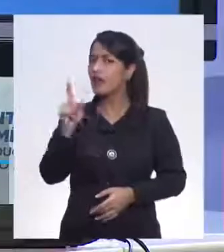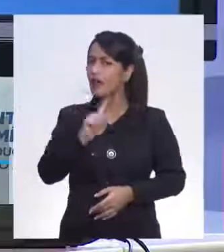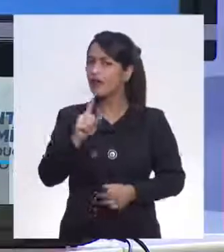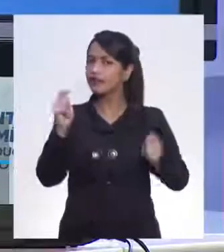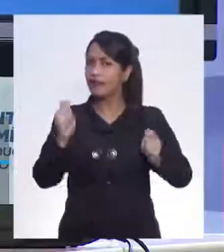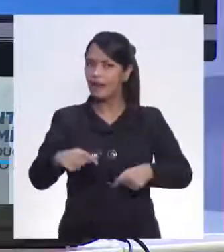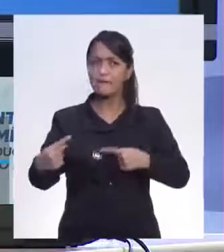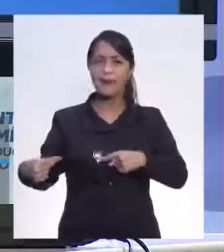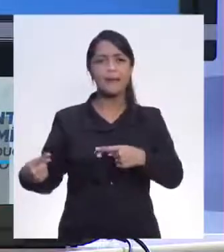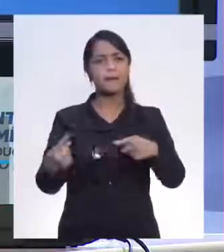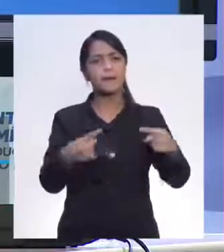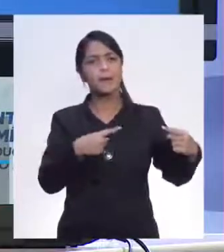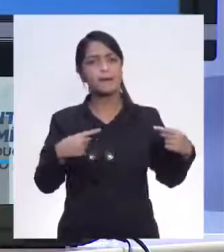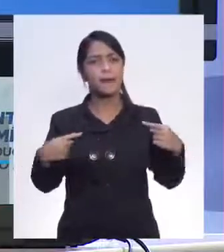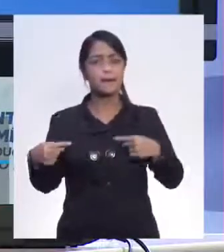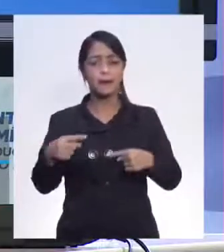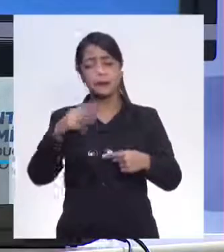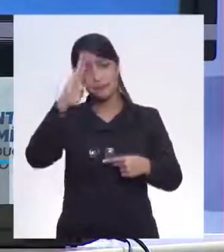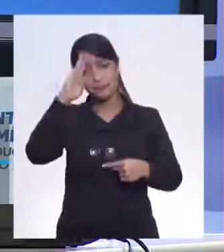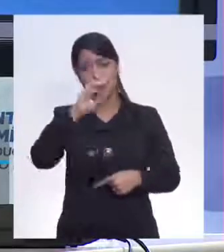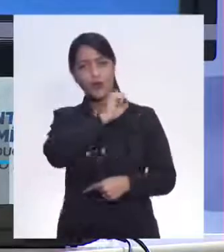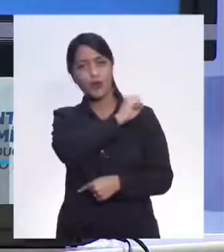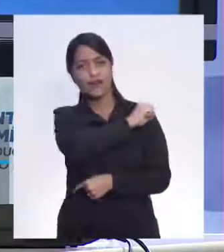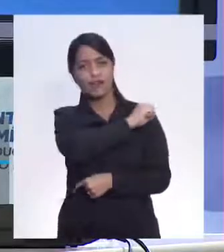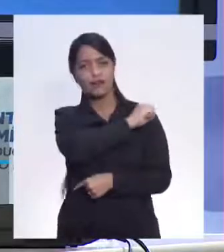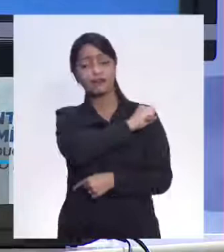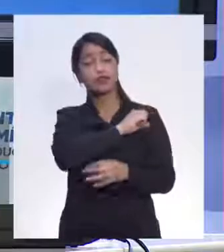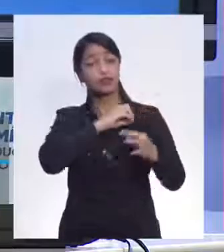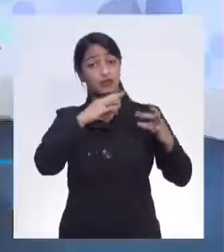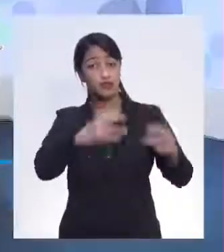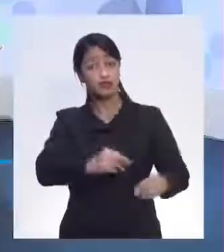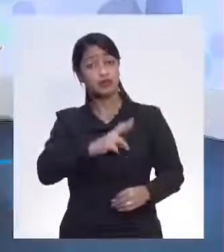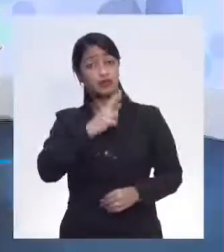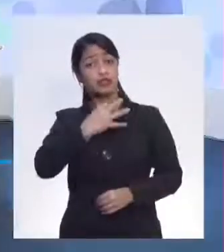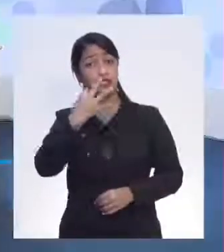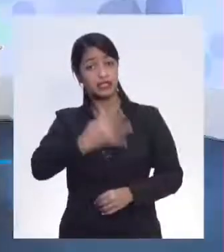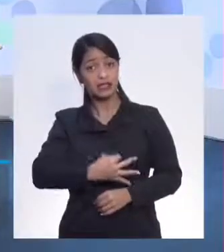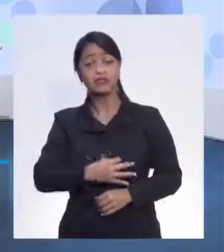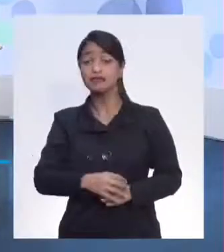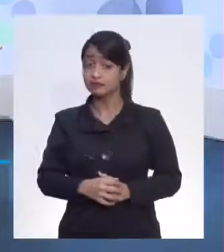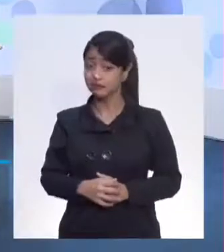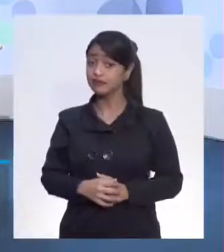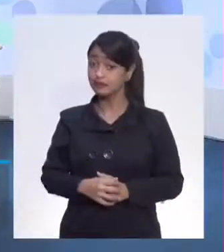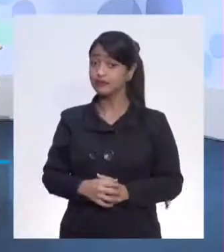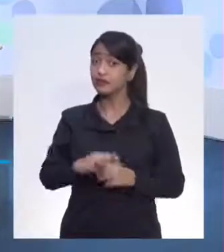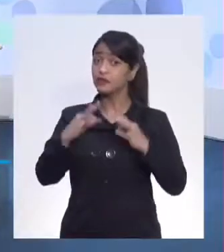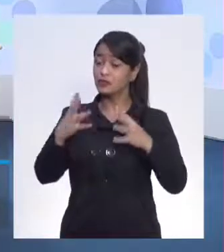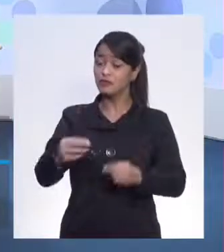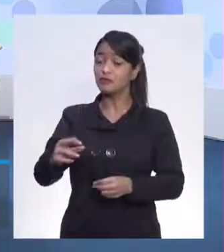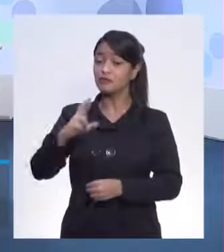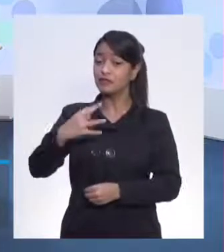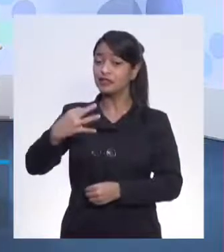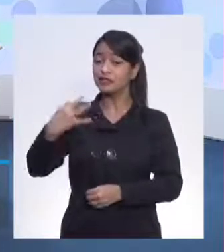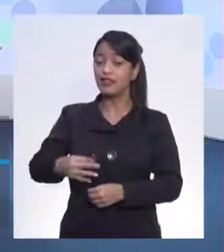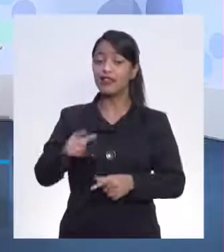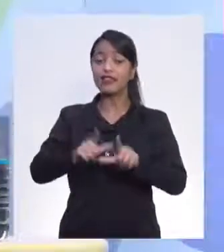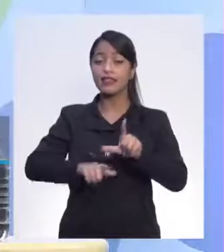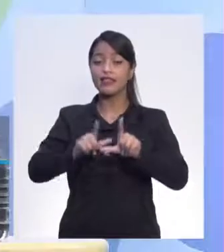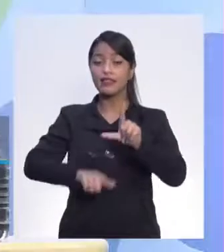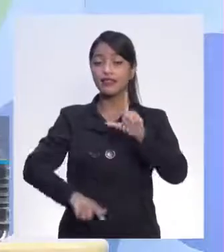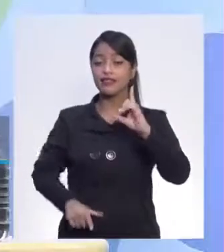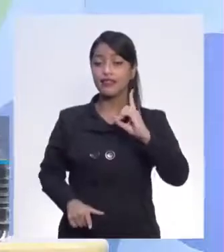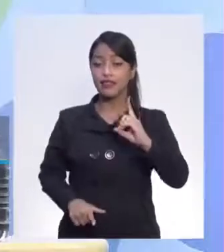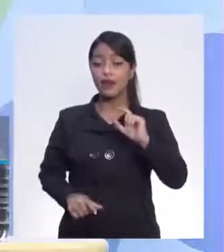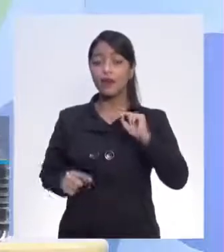todos acertando aqui, não é, Déia? O que eles Todos responderam? Estão colocando que é um conto. Por que é um letra conto, Déia? D. Por que é um